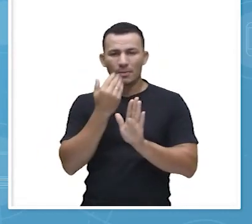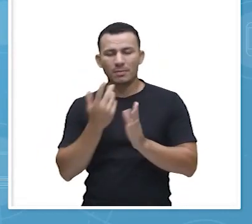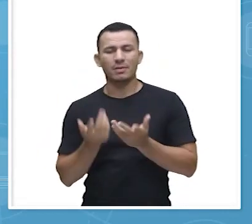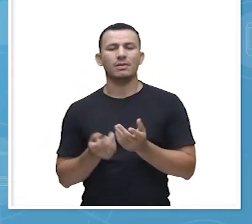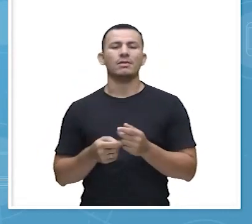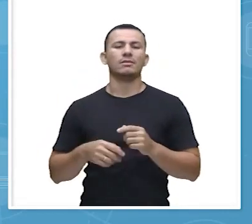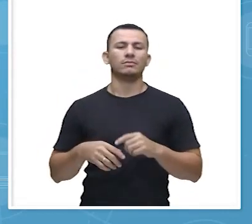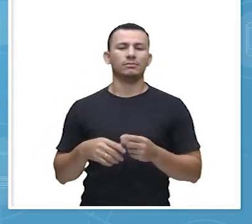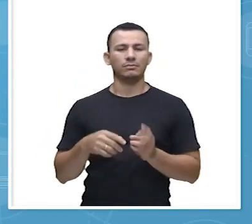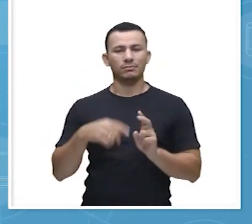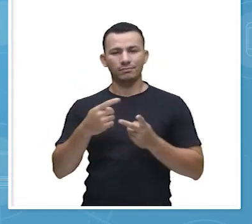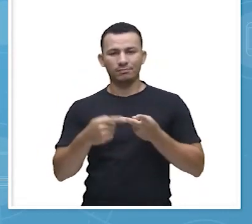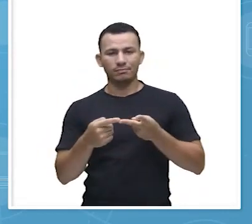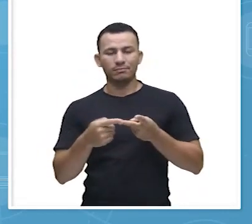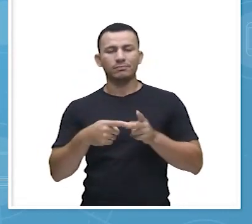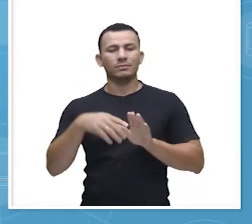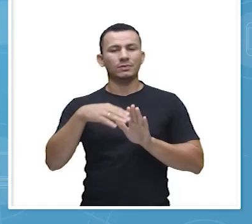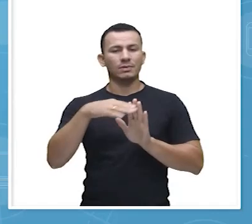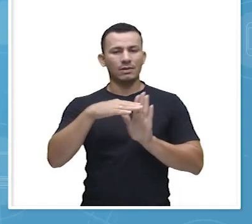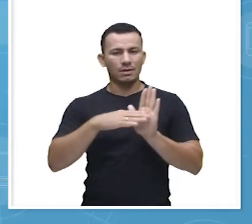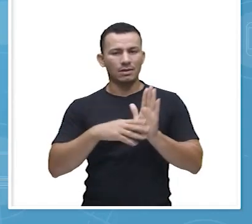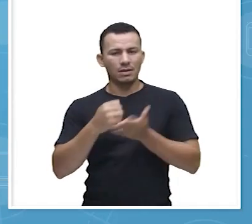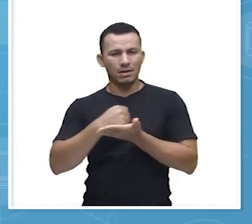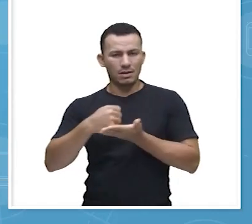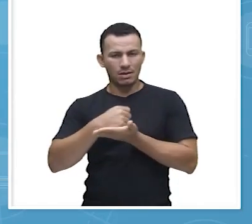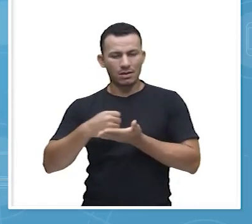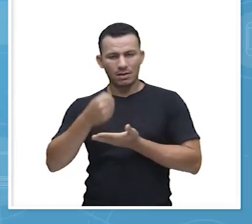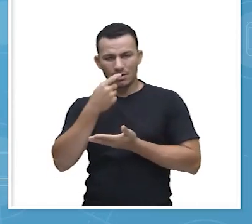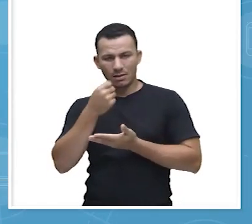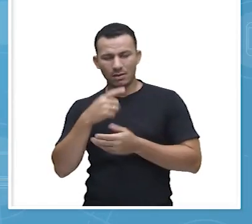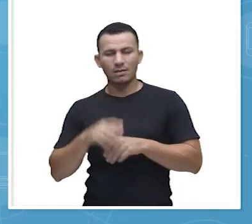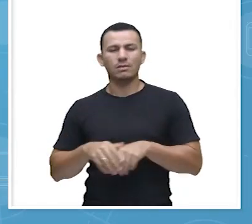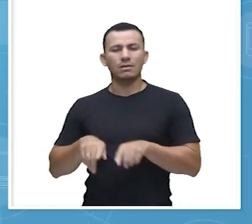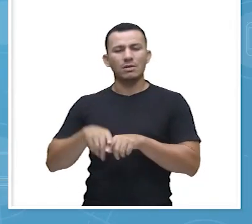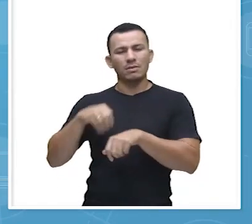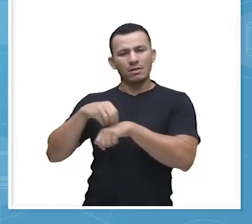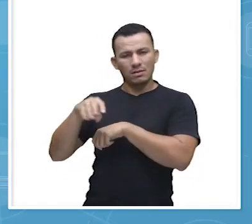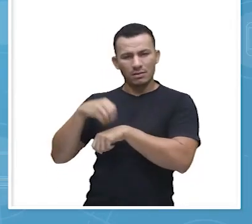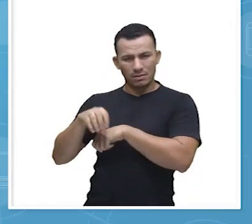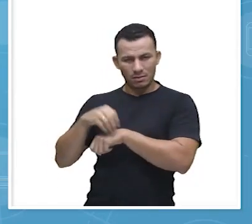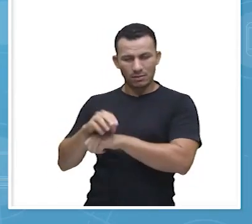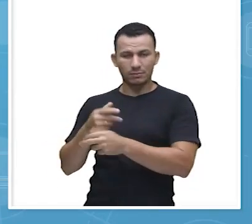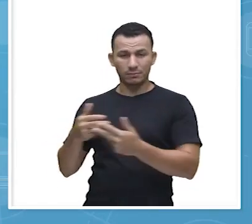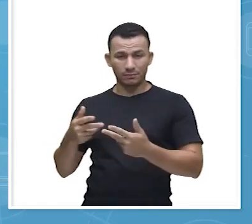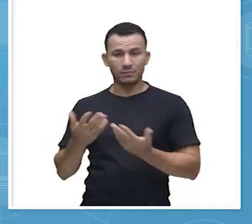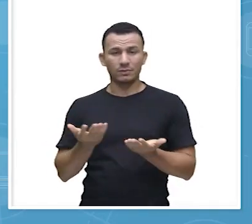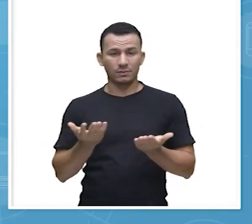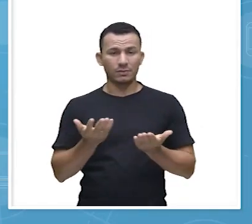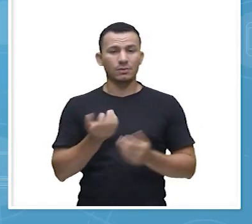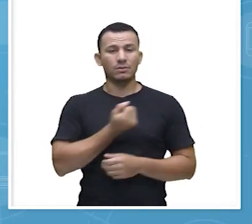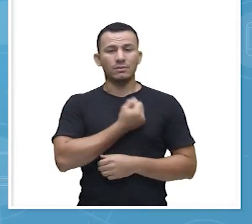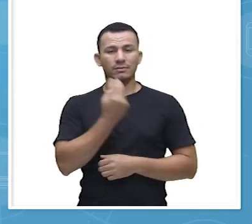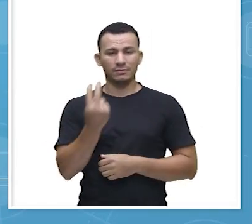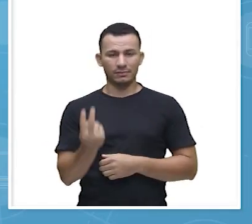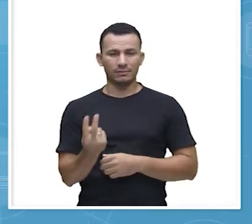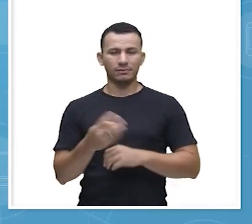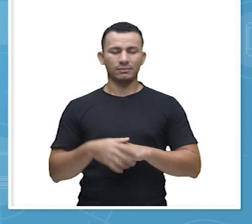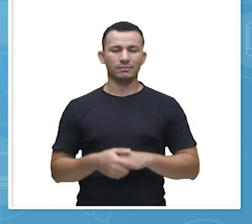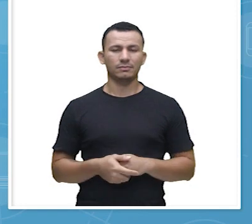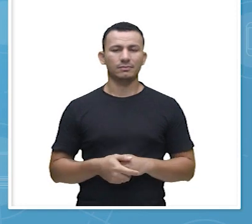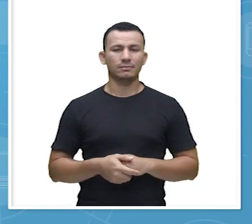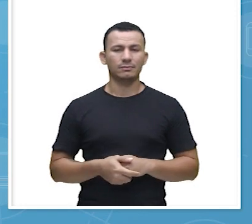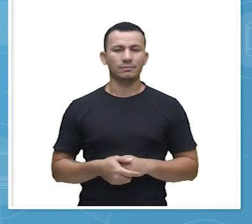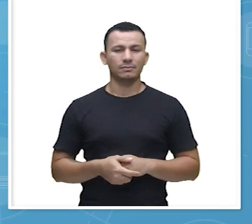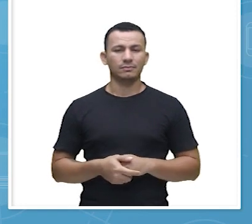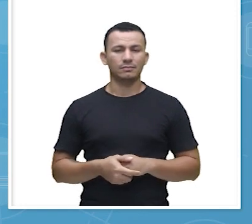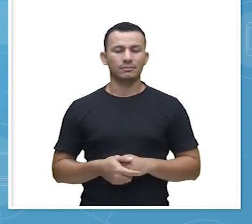médica, manual de instruções e assim por diante. Agora vamos para a segunda questão, olhem aí. Então, novamente,